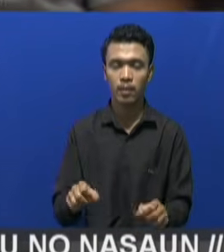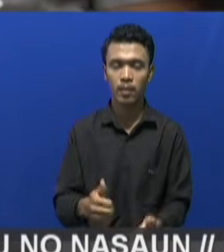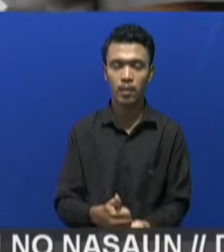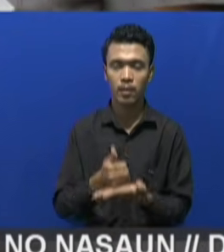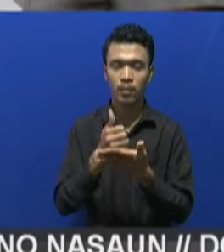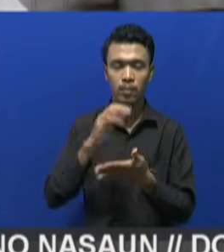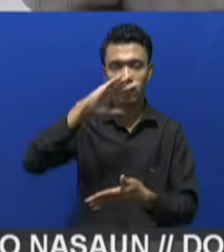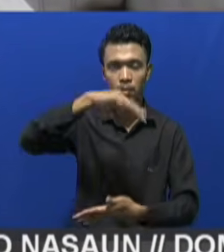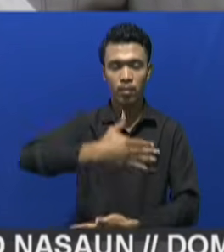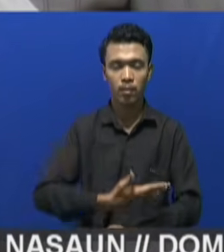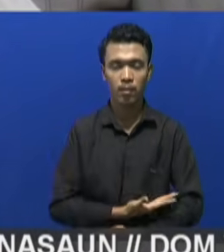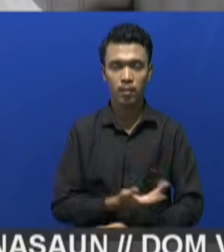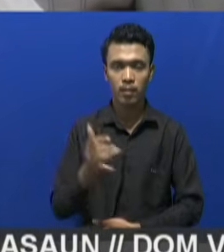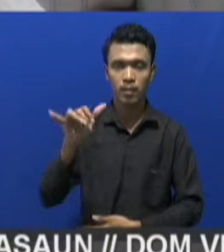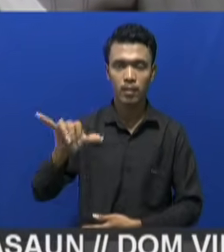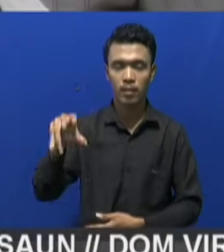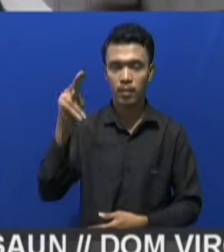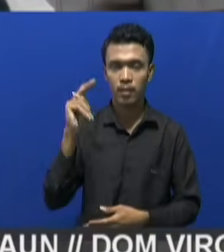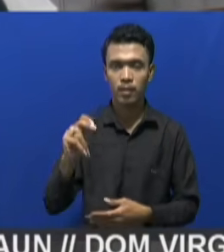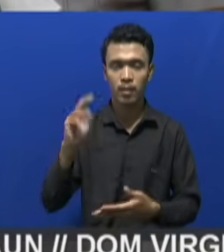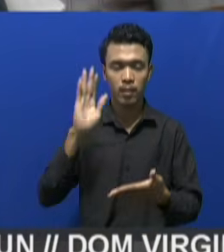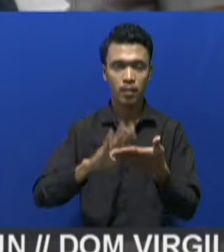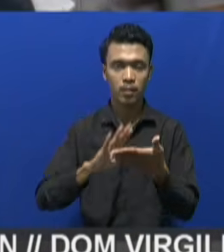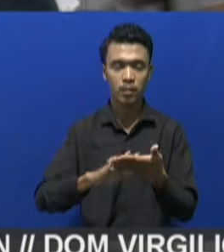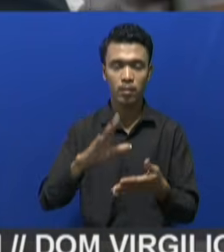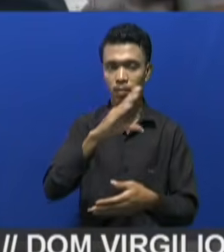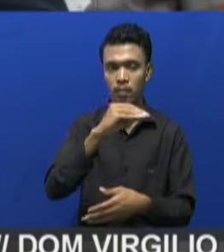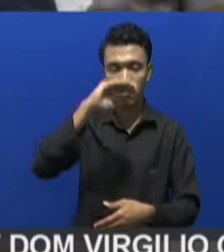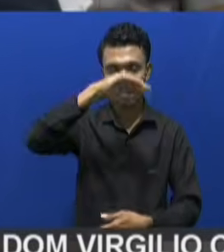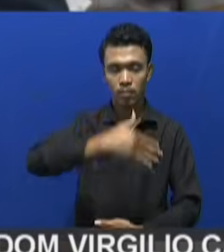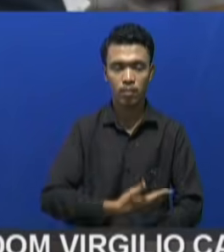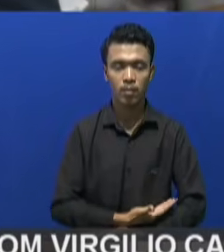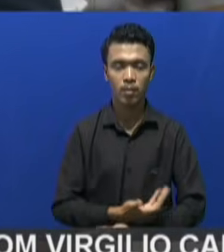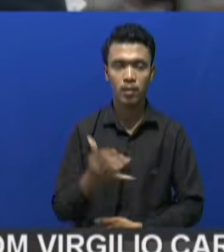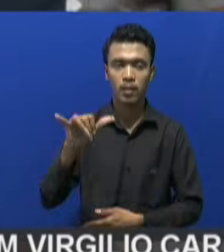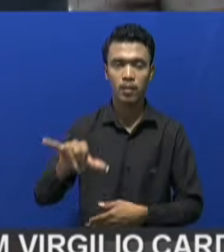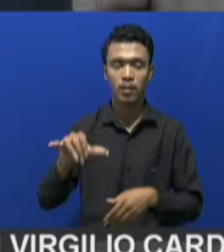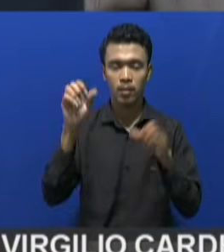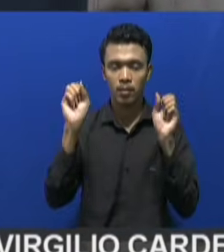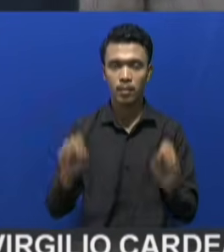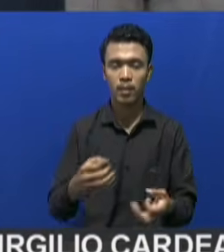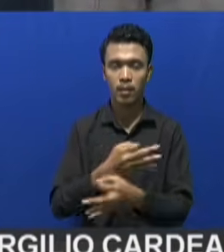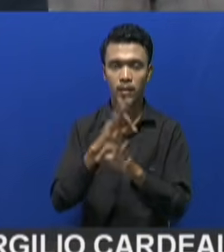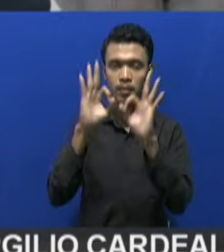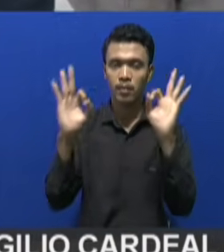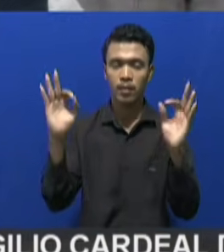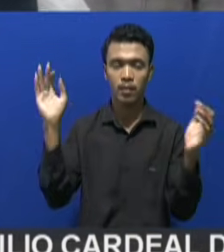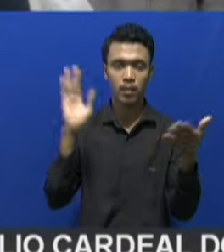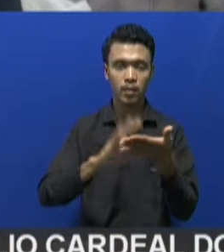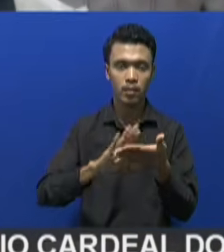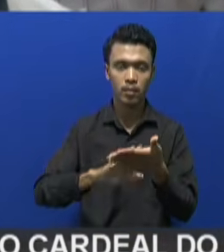o Ansira na escola, no o Ansira se bele remata e a Sira na escola rodia.